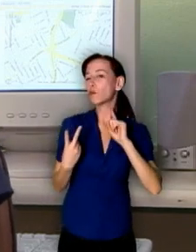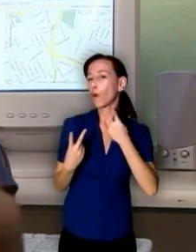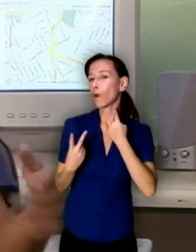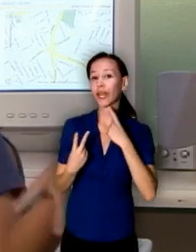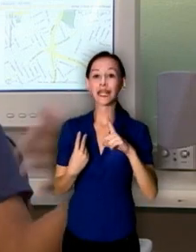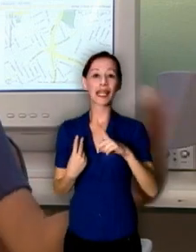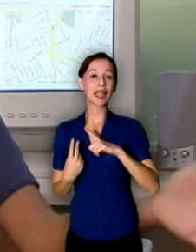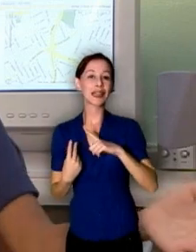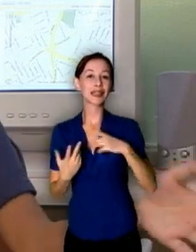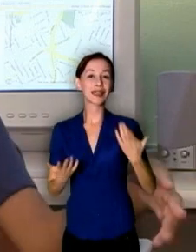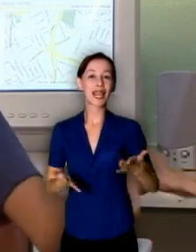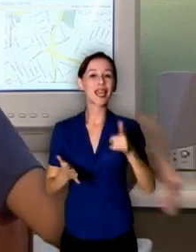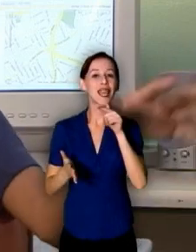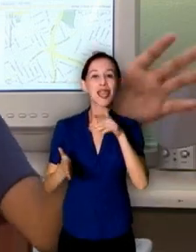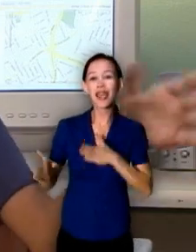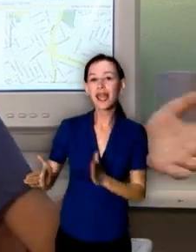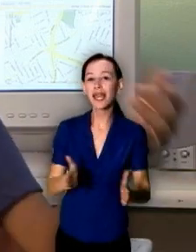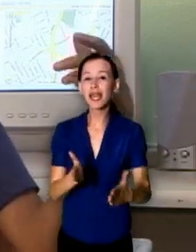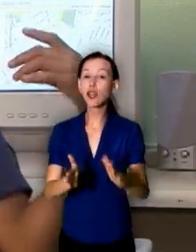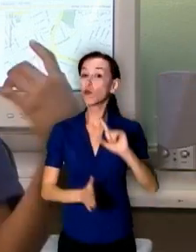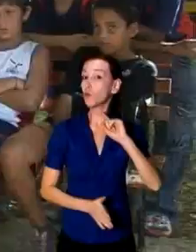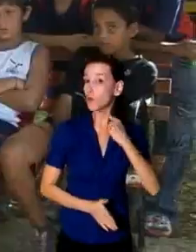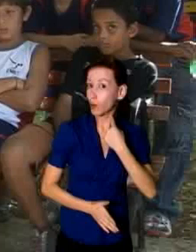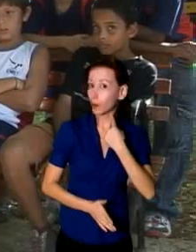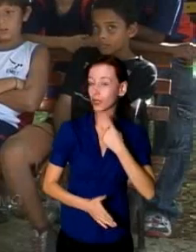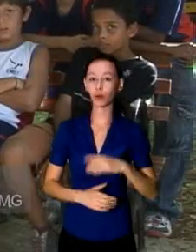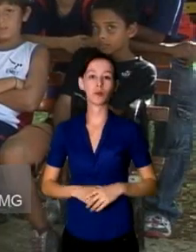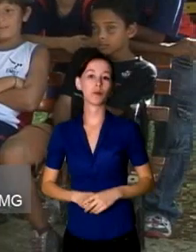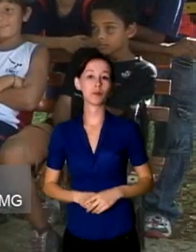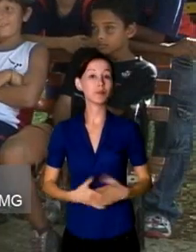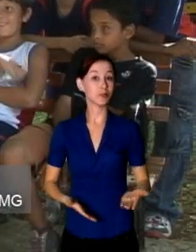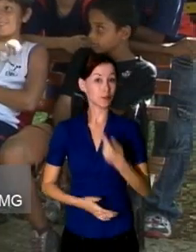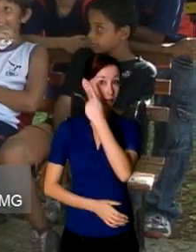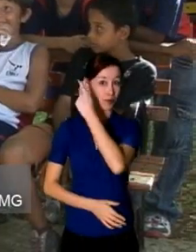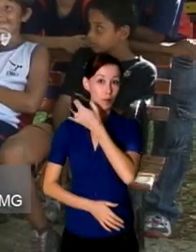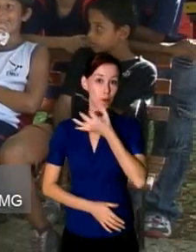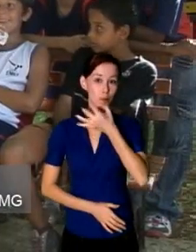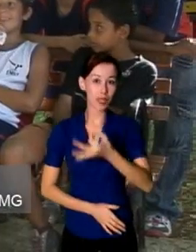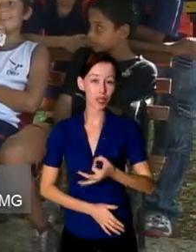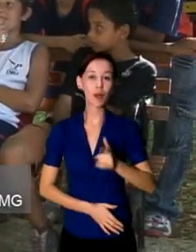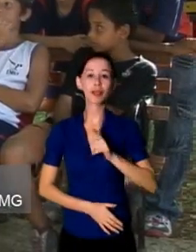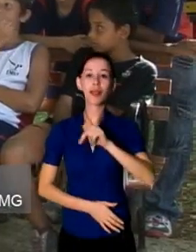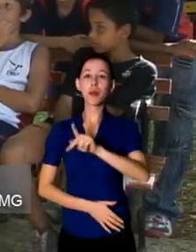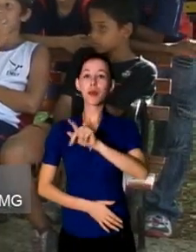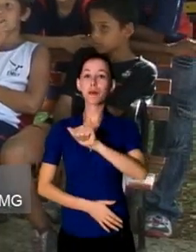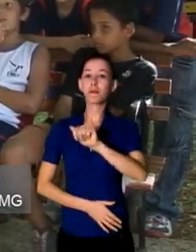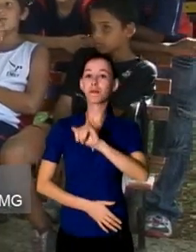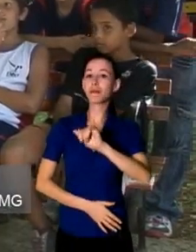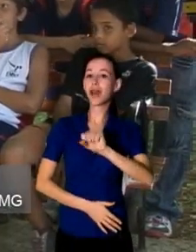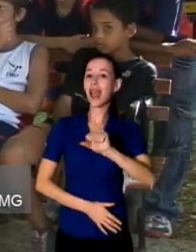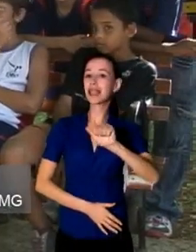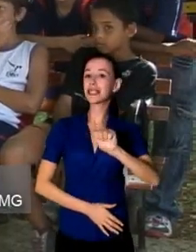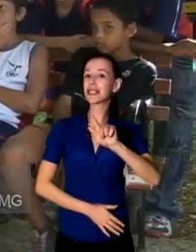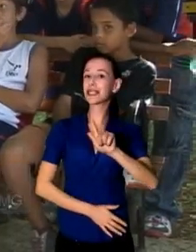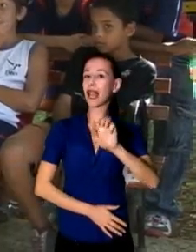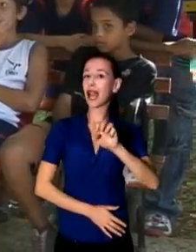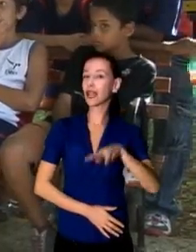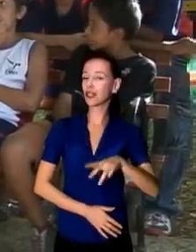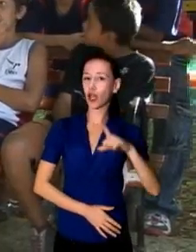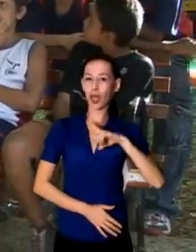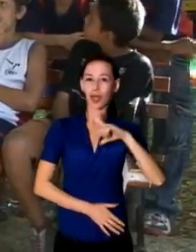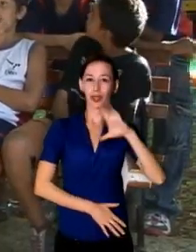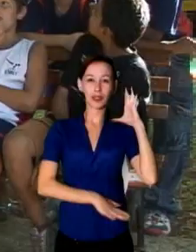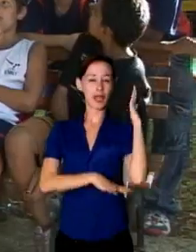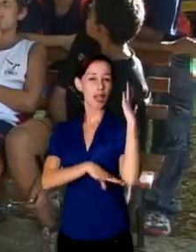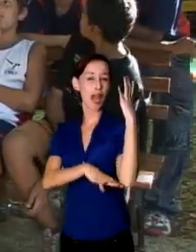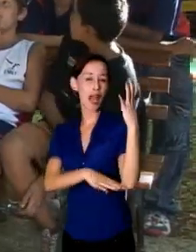que é os rios poluídos. Paisagem é um lugar que tem árvores,